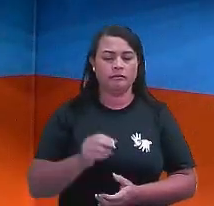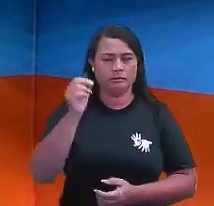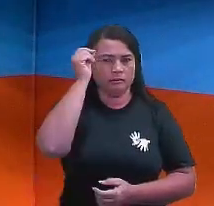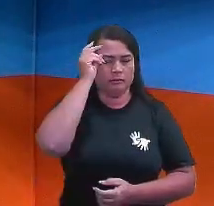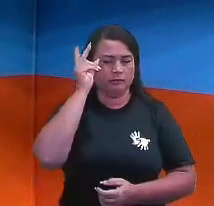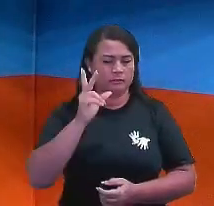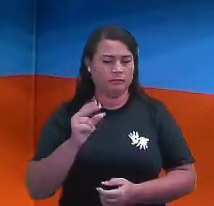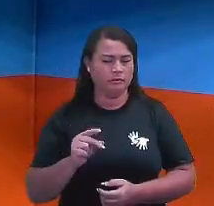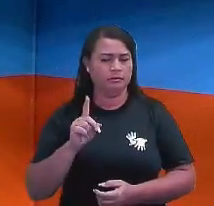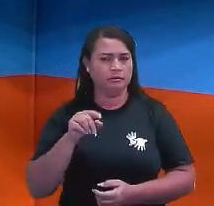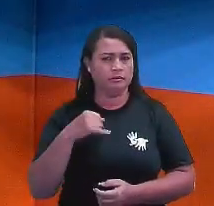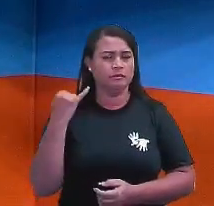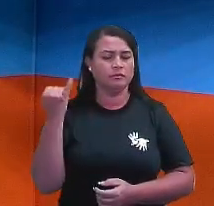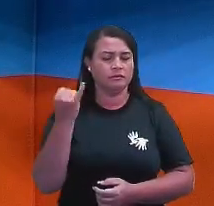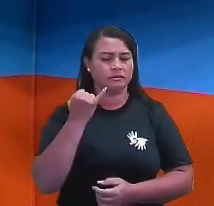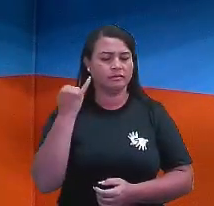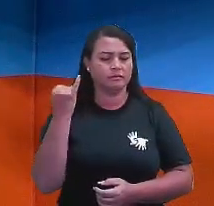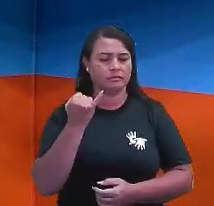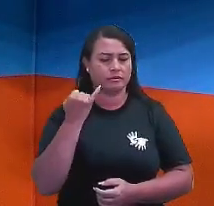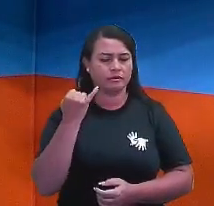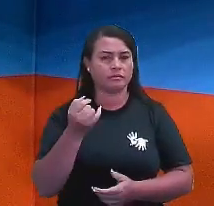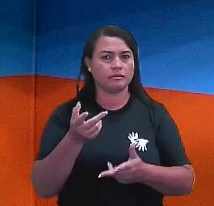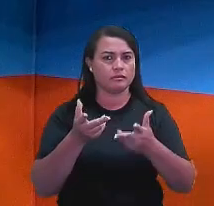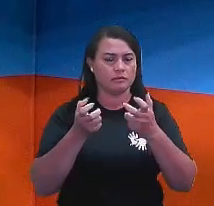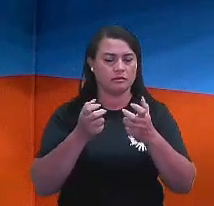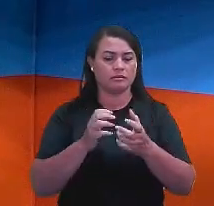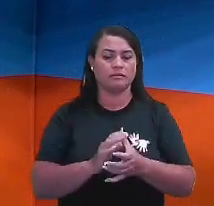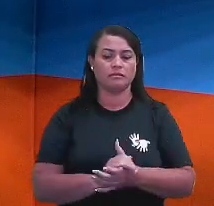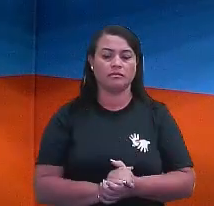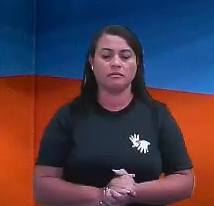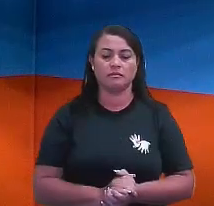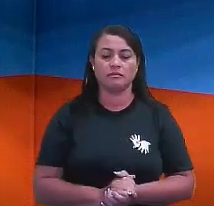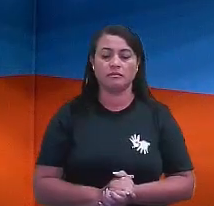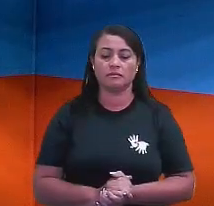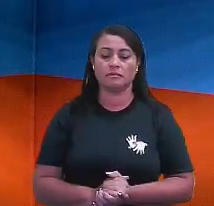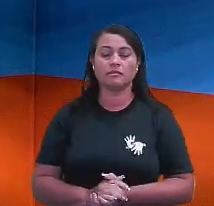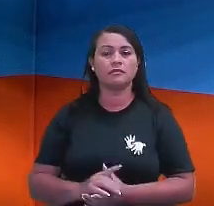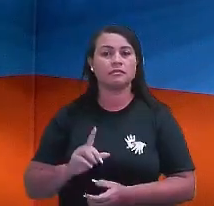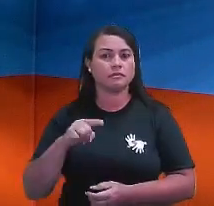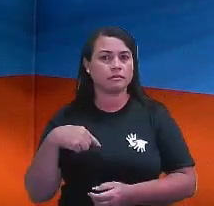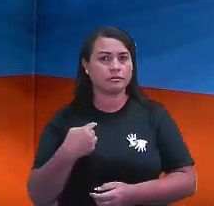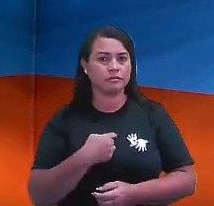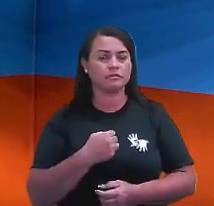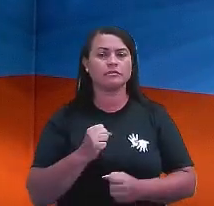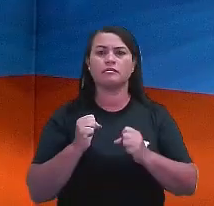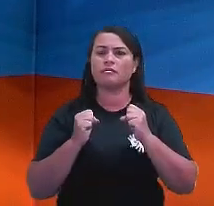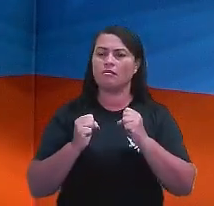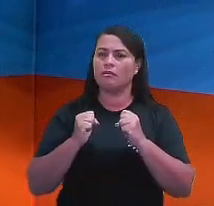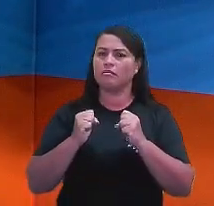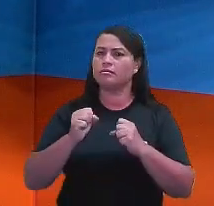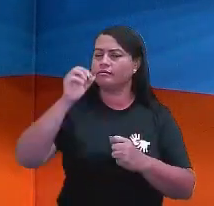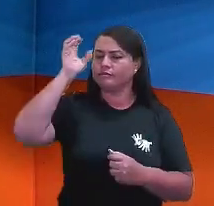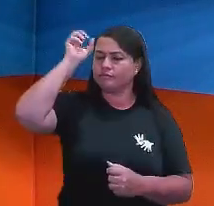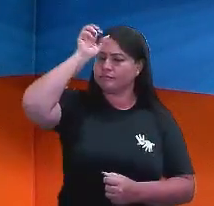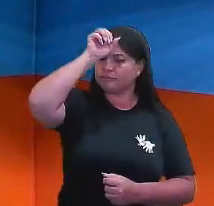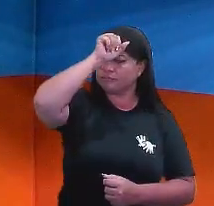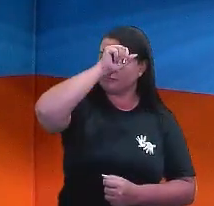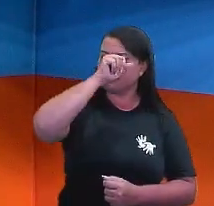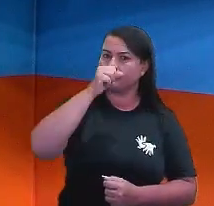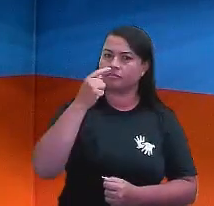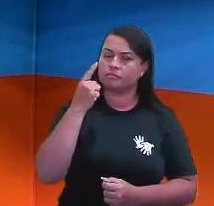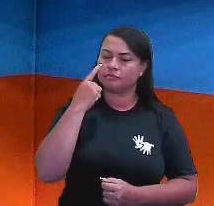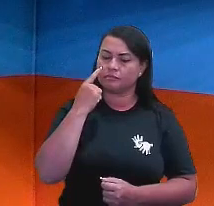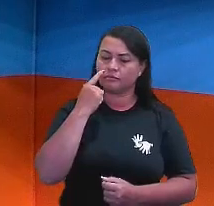liga que é muito importante que a gente perceba isso, tá? Para que a gente possa compreender o que a gente vai trabalhar